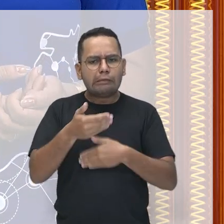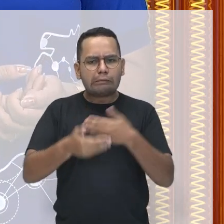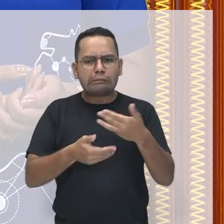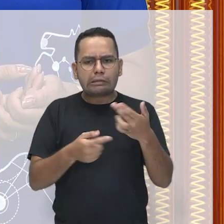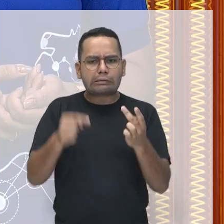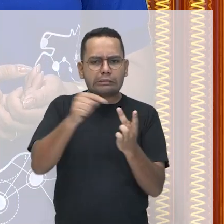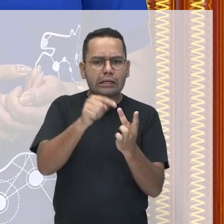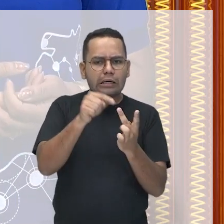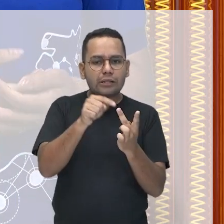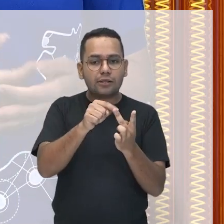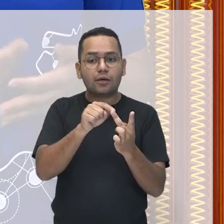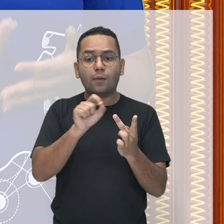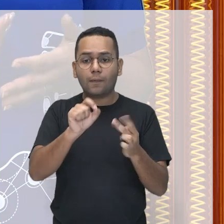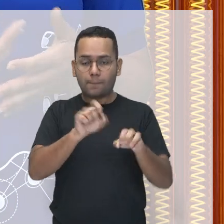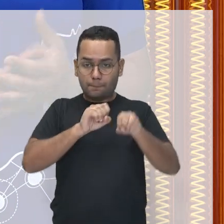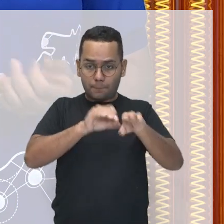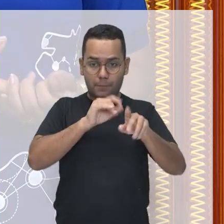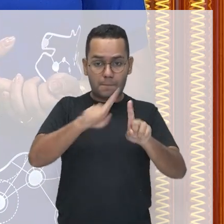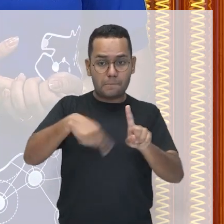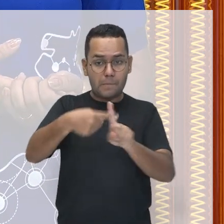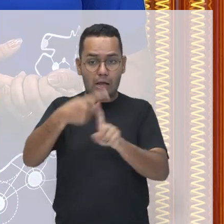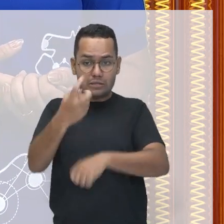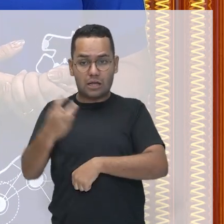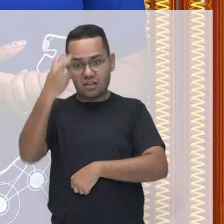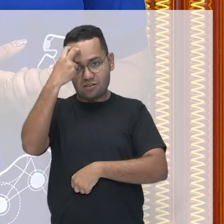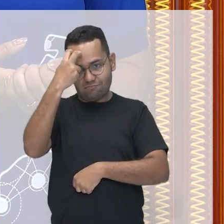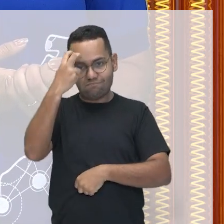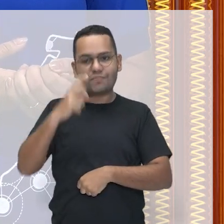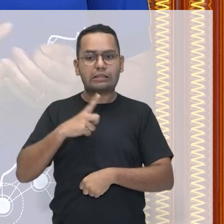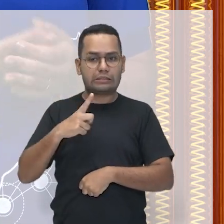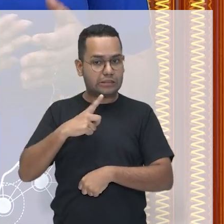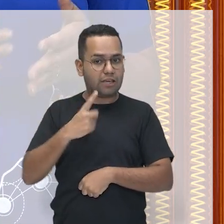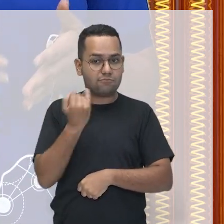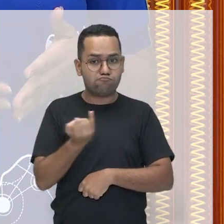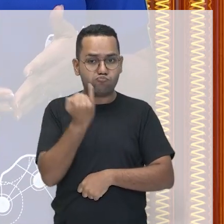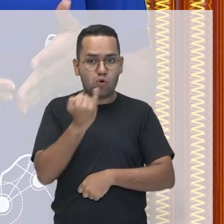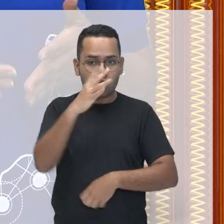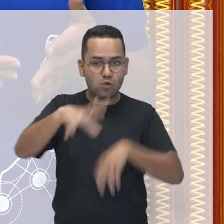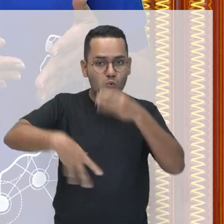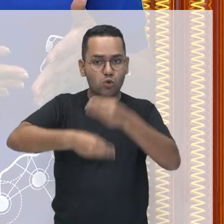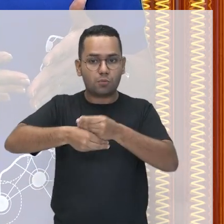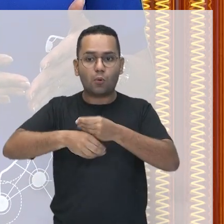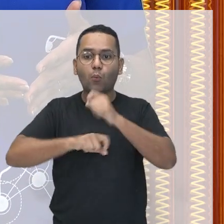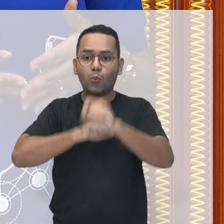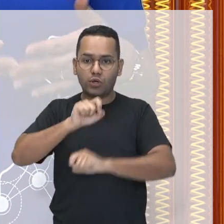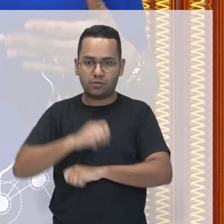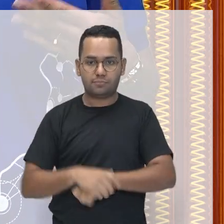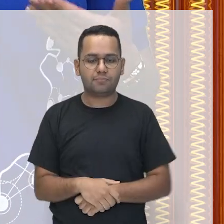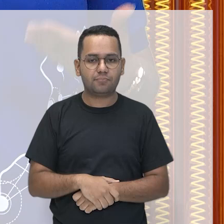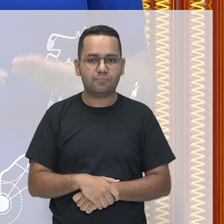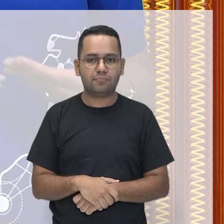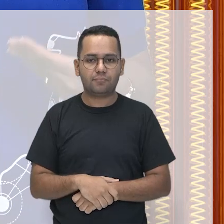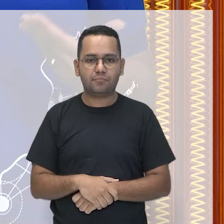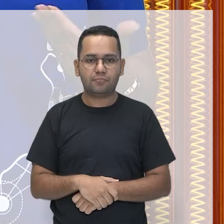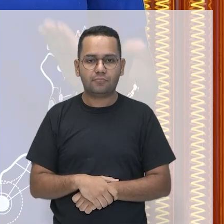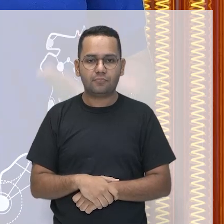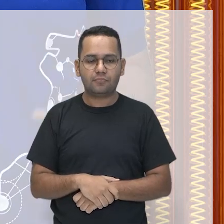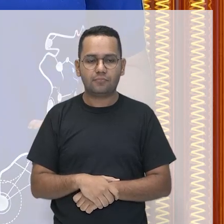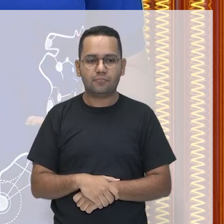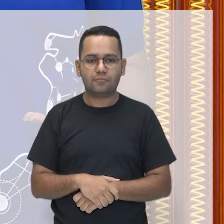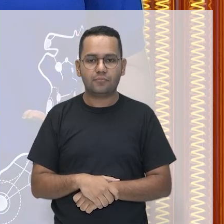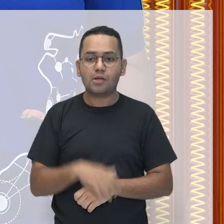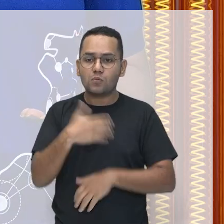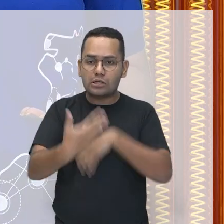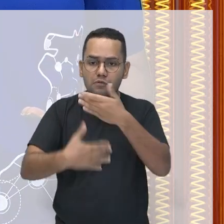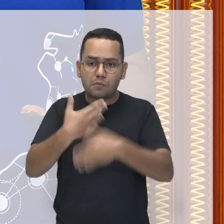na educação e na cultura contribuíram para a formação de uma mentalidade republicana entre as